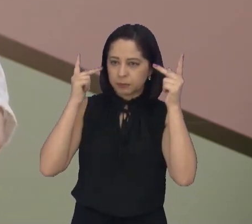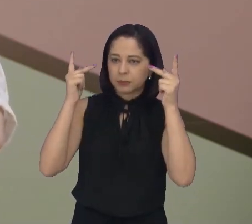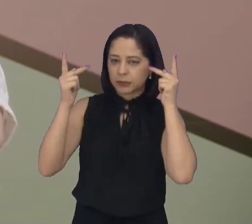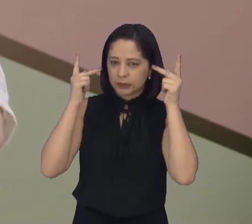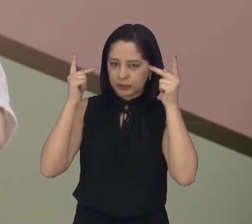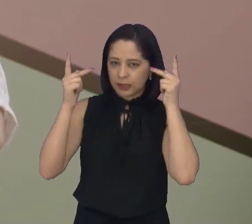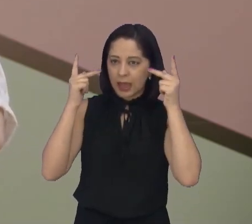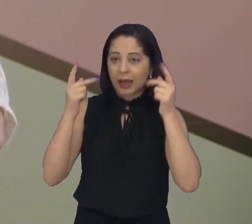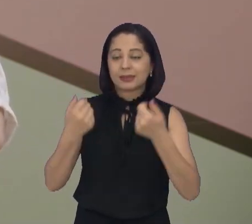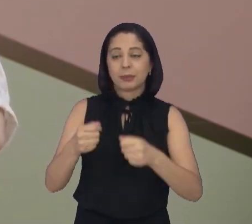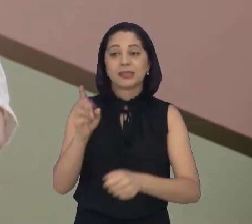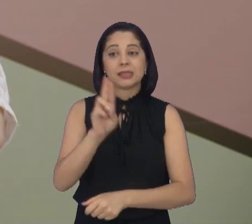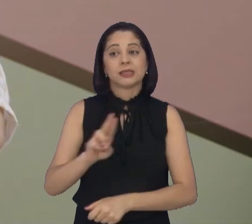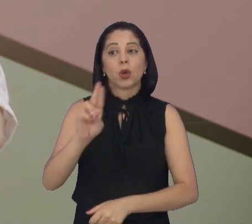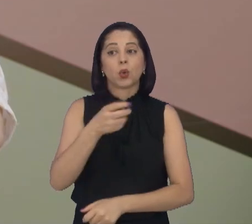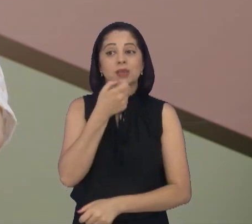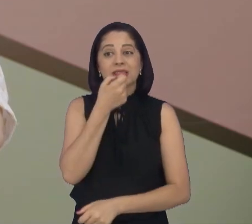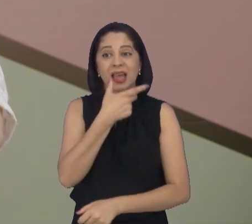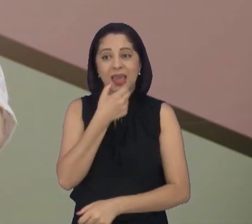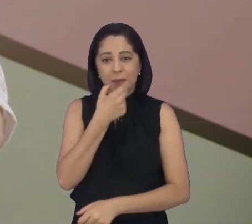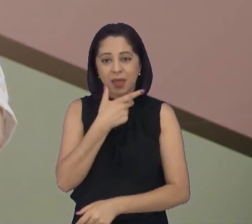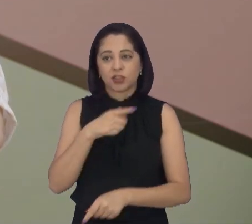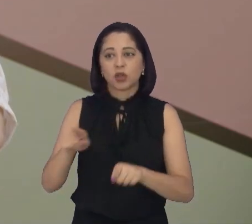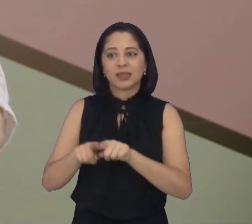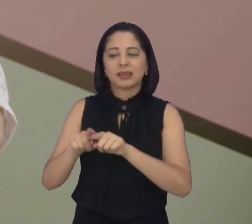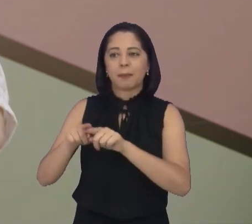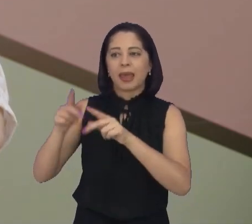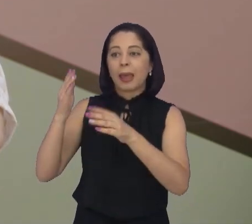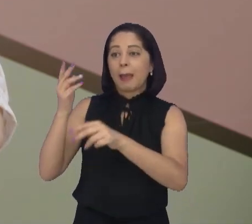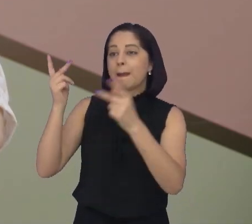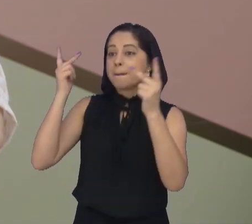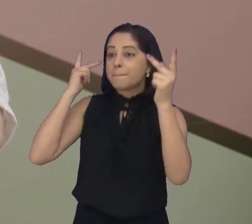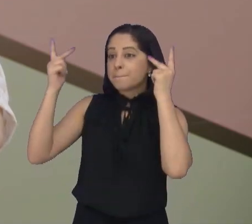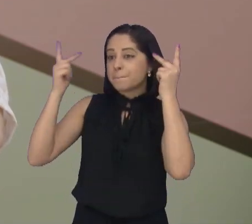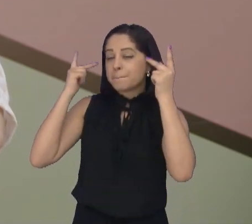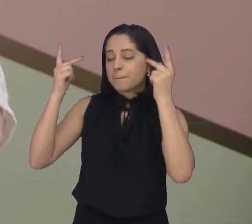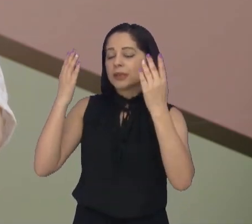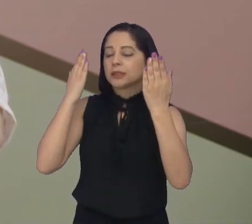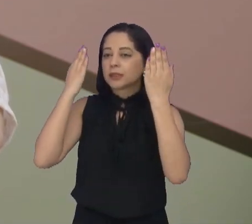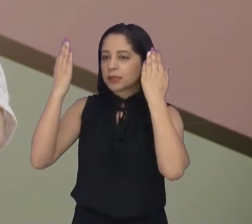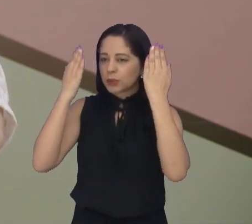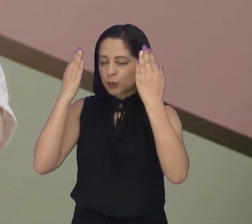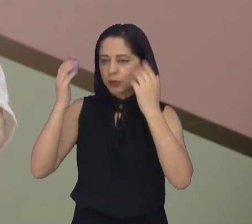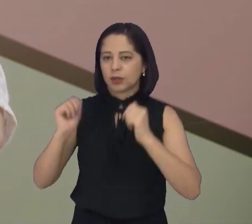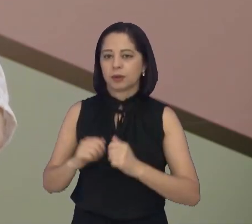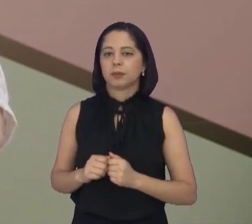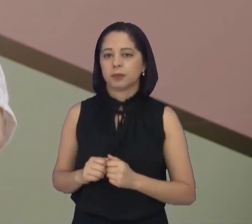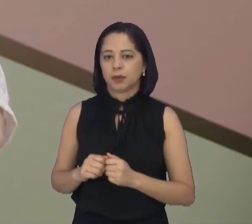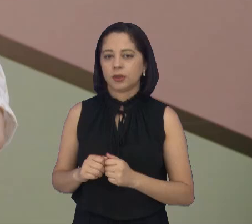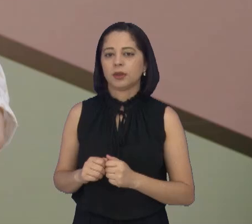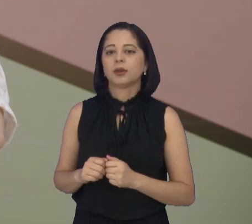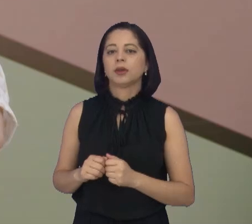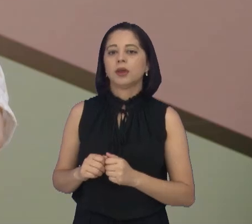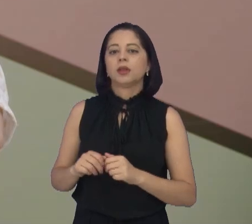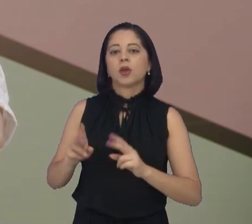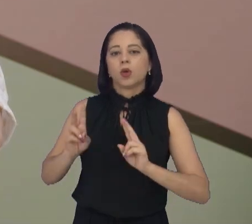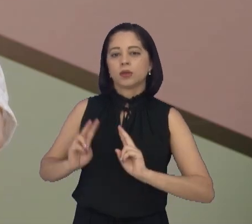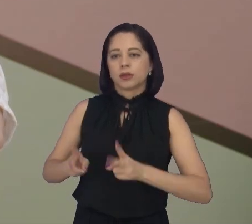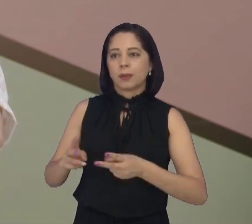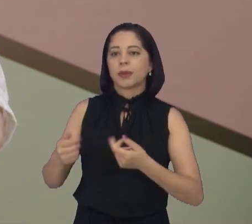uso de medicamentos e também a psicoterapia. Então, a abordagem mais indicada, inclusive, nesse tratamento é a